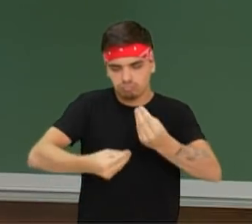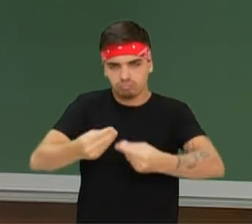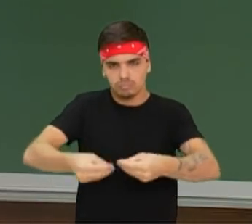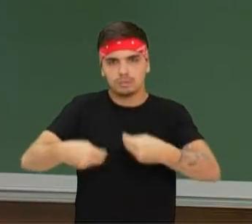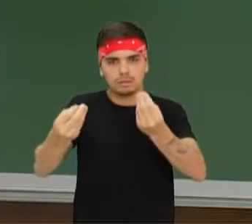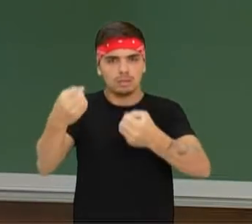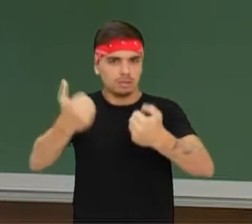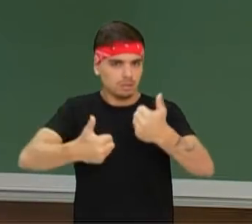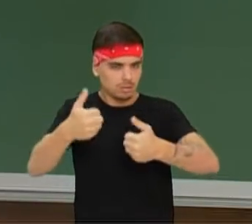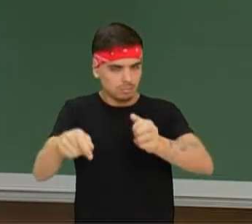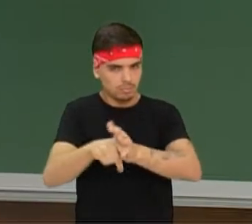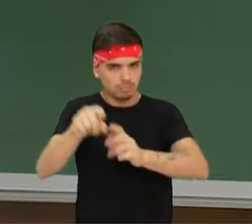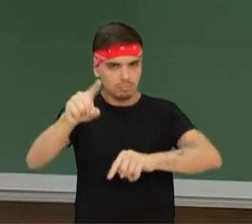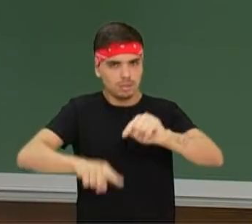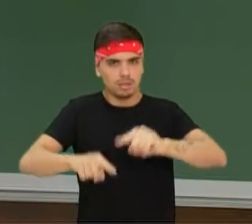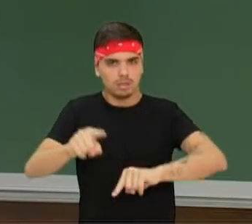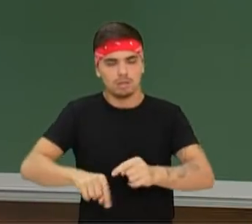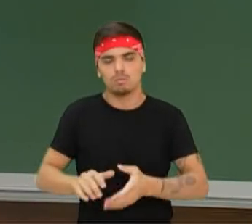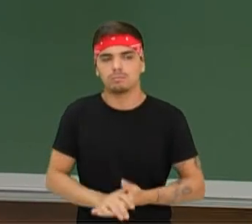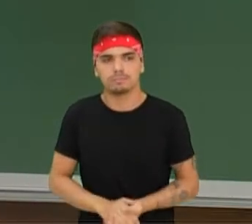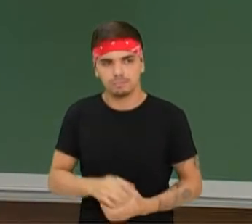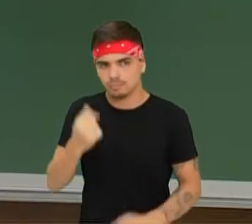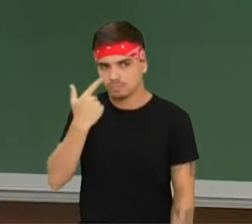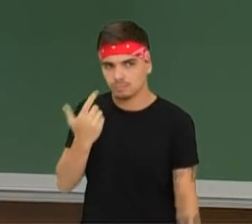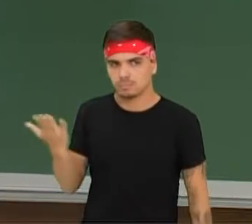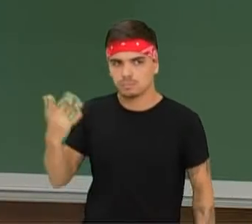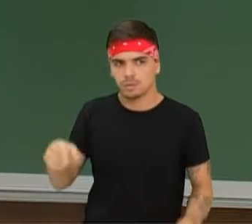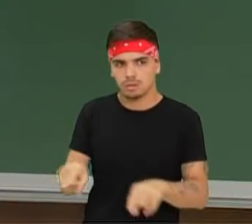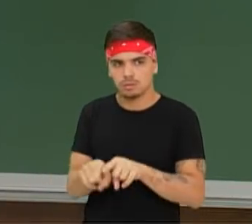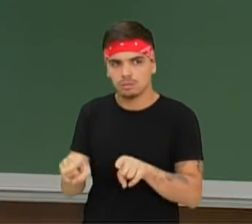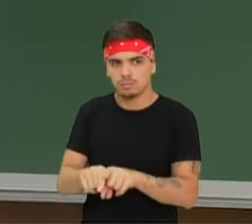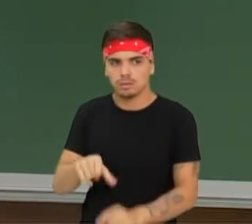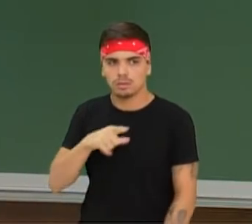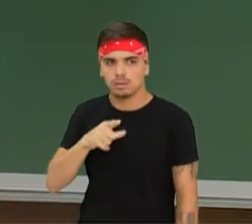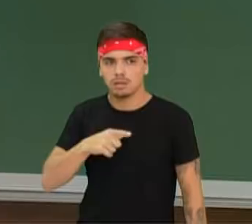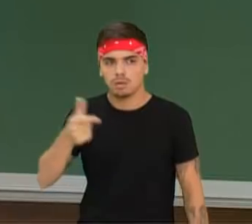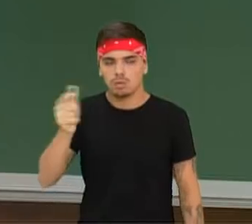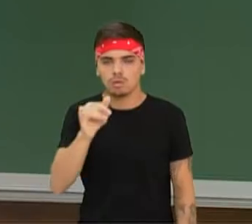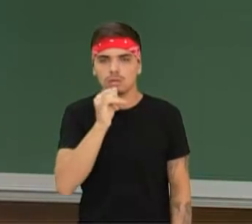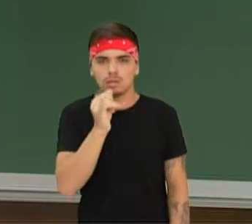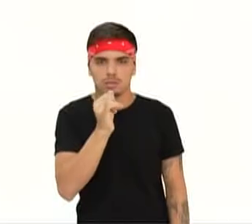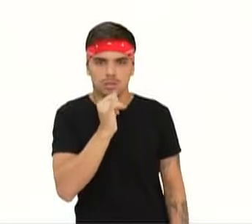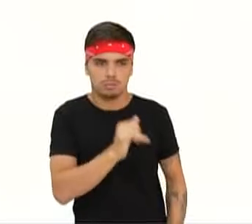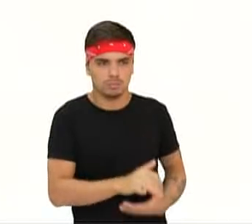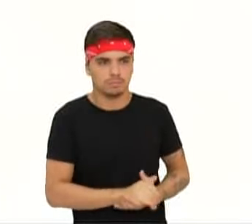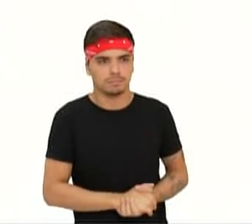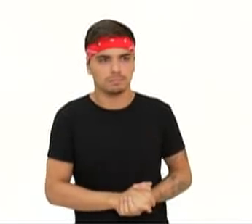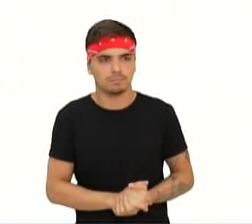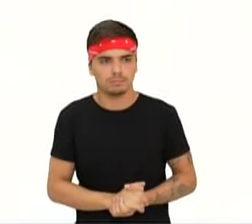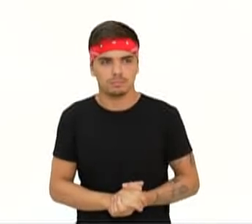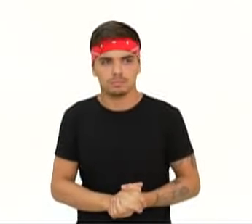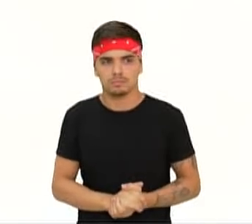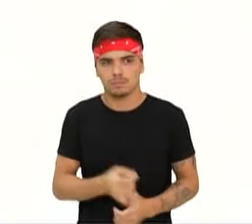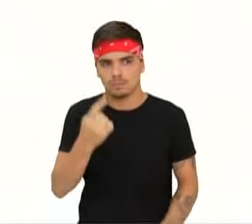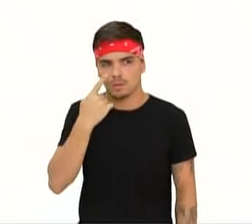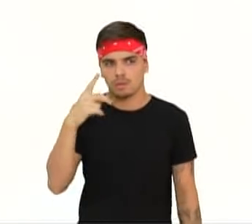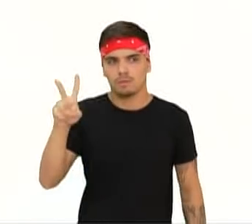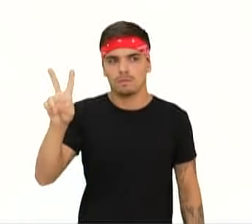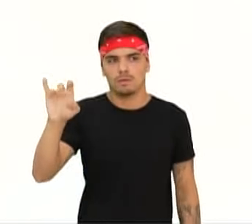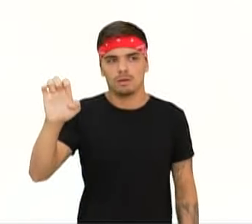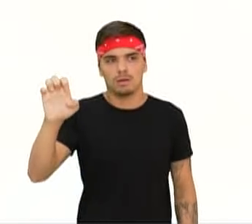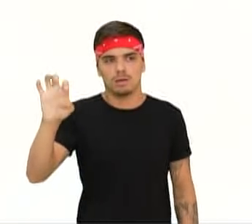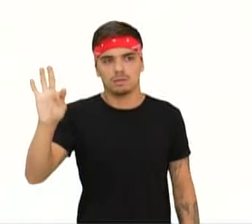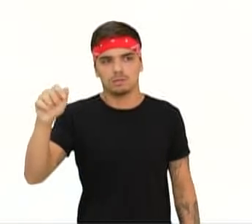transportar essa mercadoria. E aí nós temos um outro exemplo, né, que é lá no Vietnã.